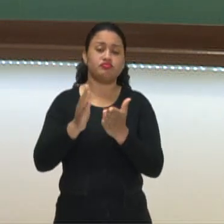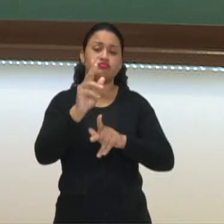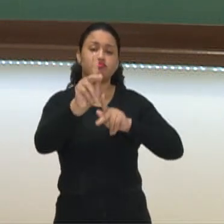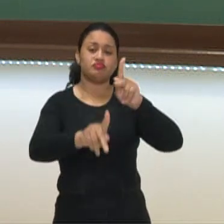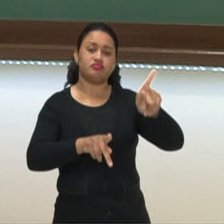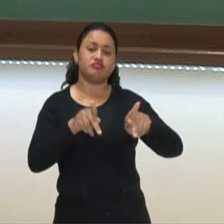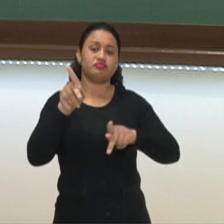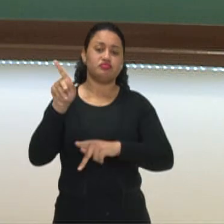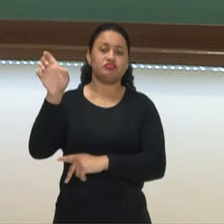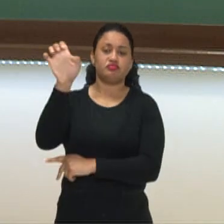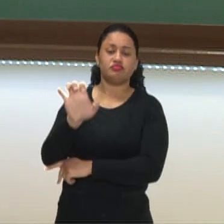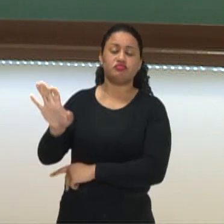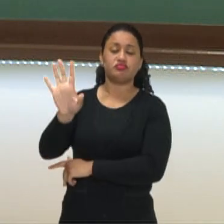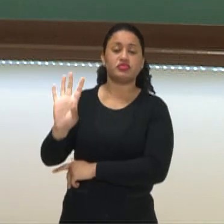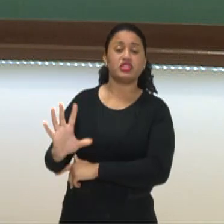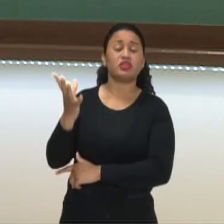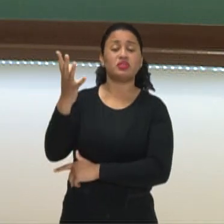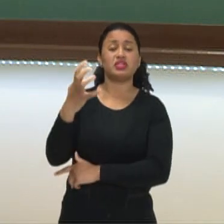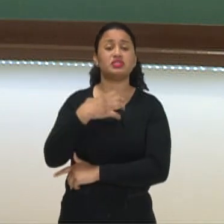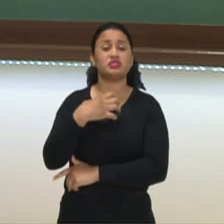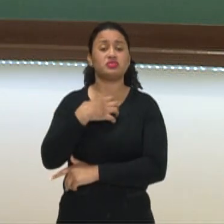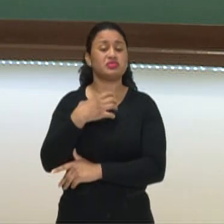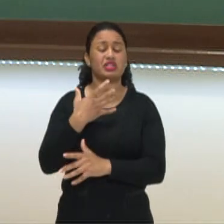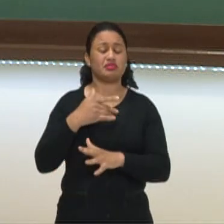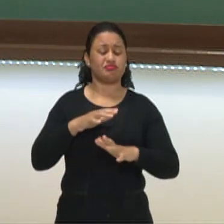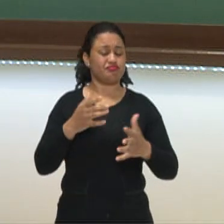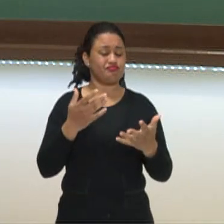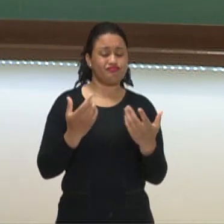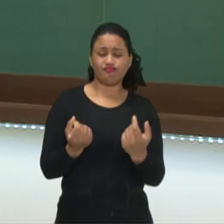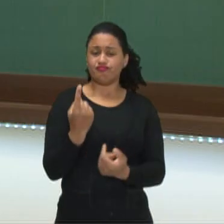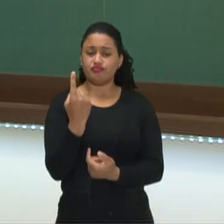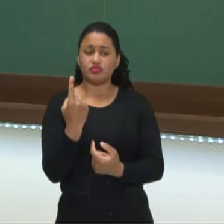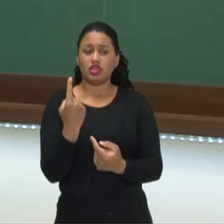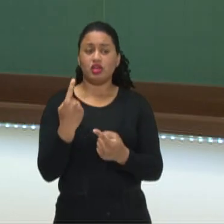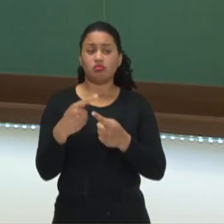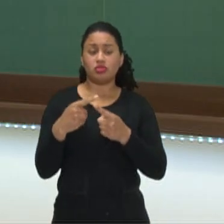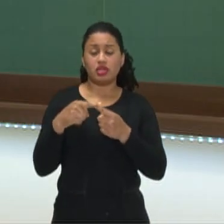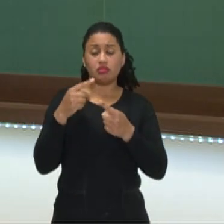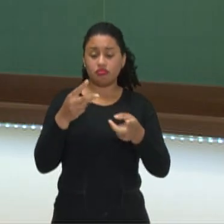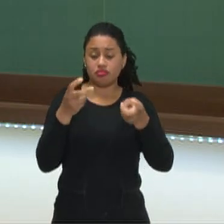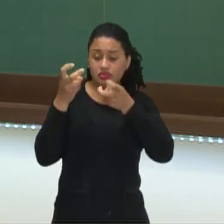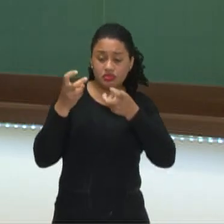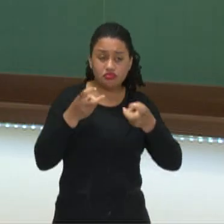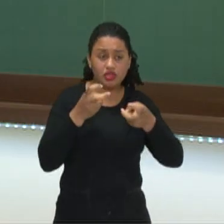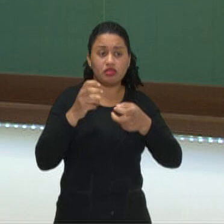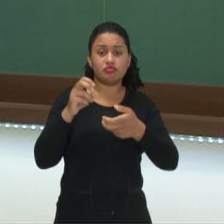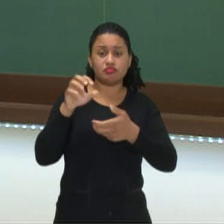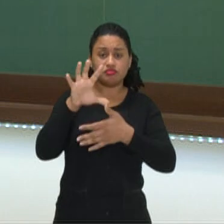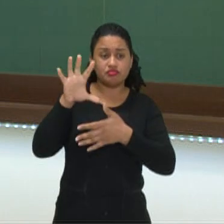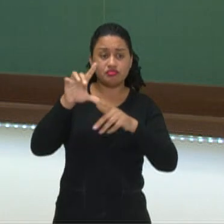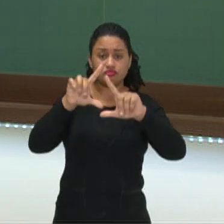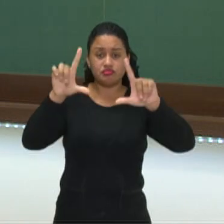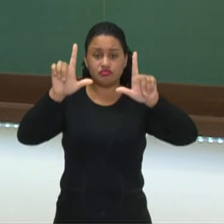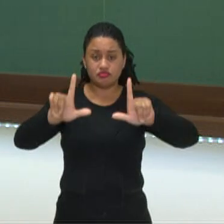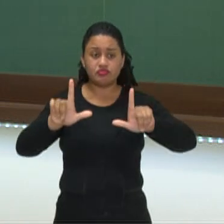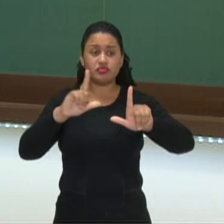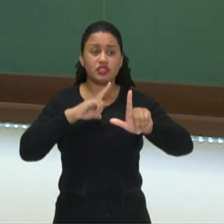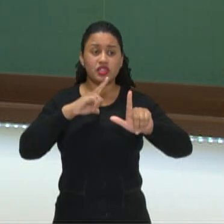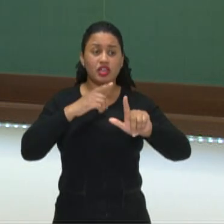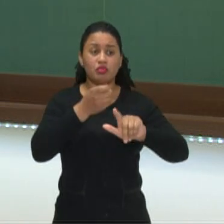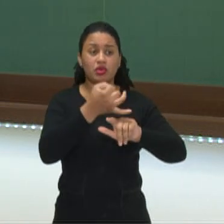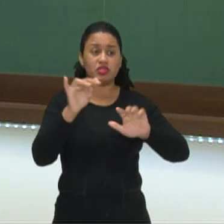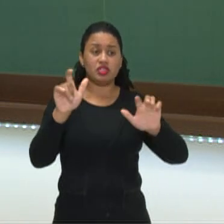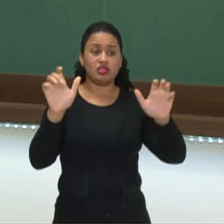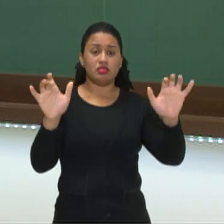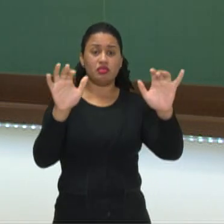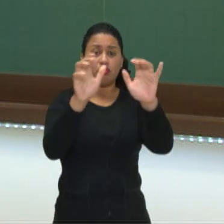Europa acontece de forma muito dispar. Se nós formos olhar um mapa aqui, existe uma grande quantidade de